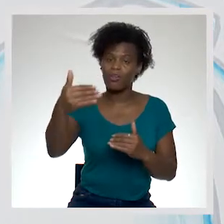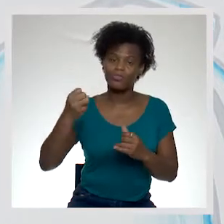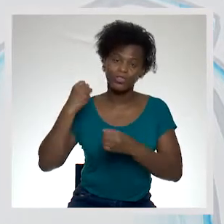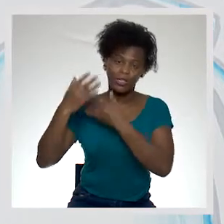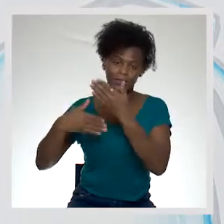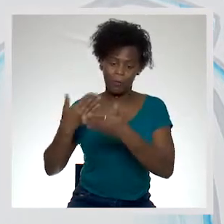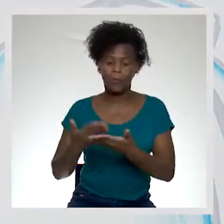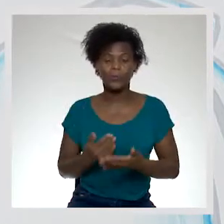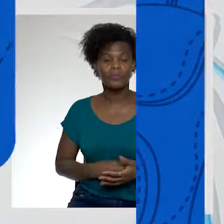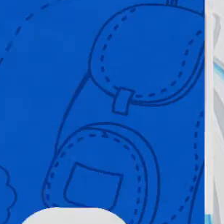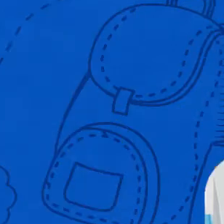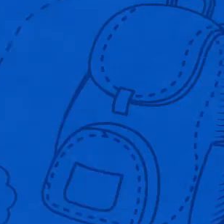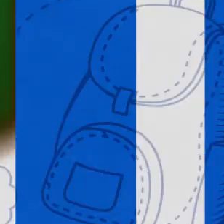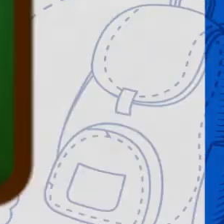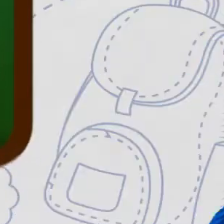gerações.